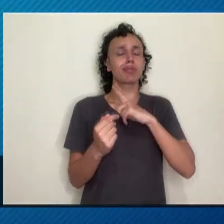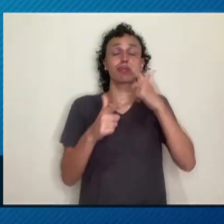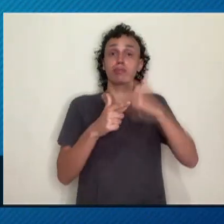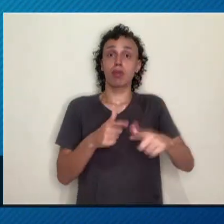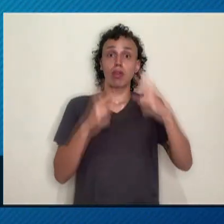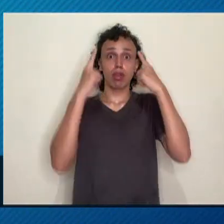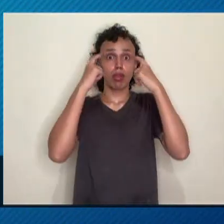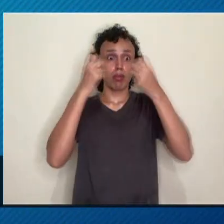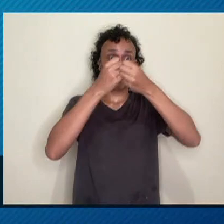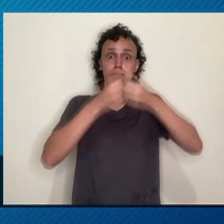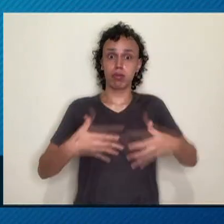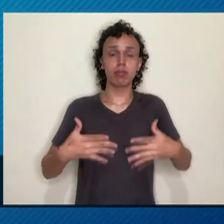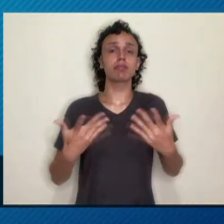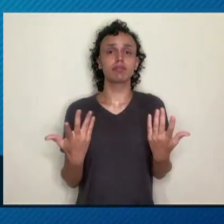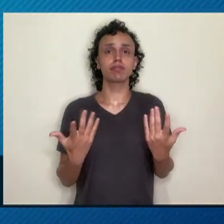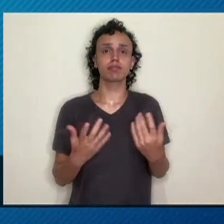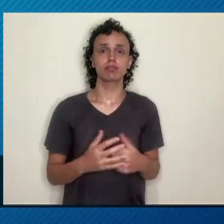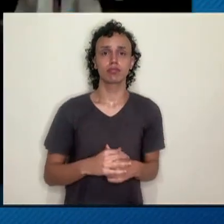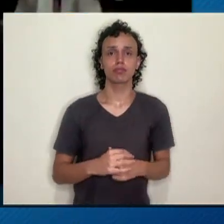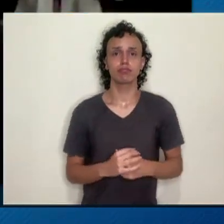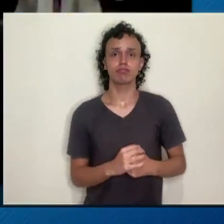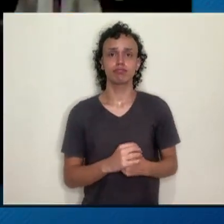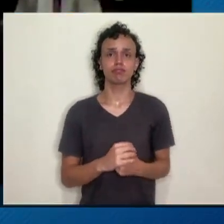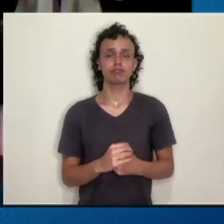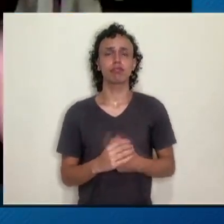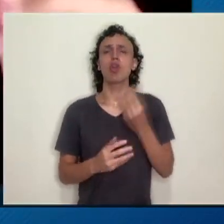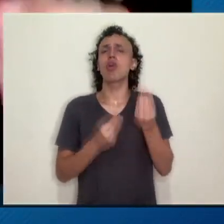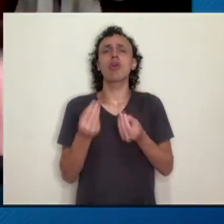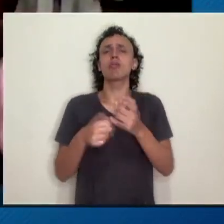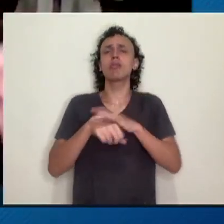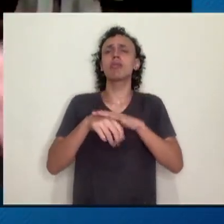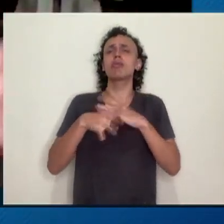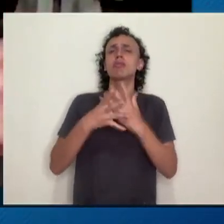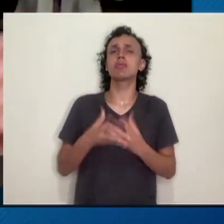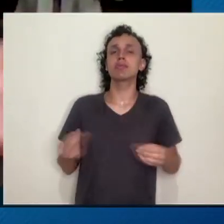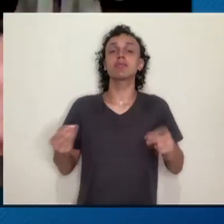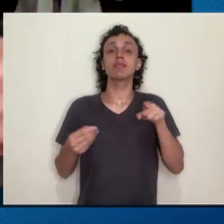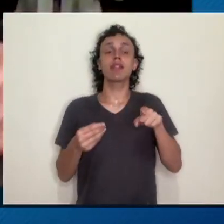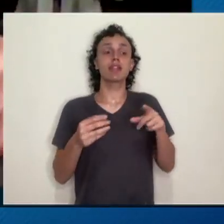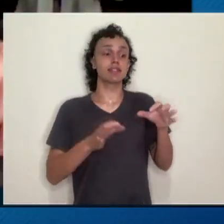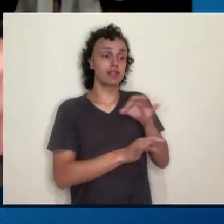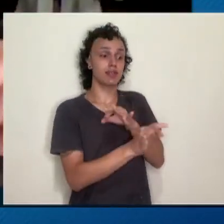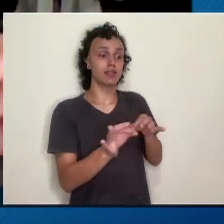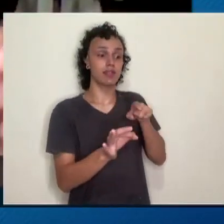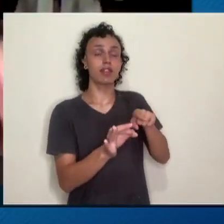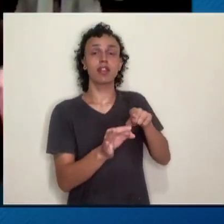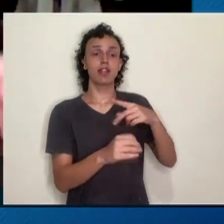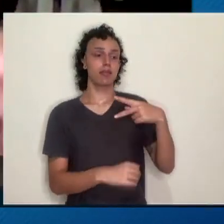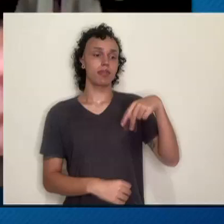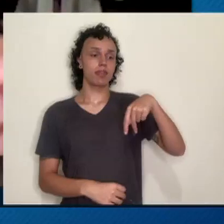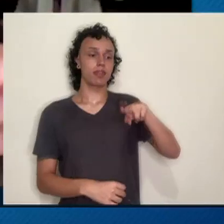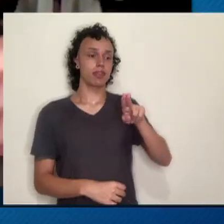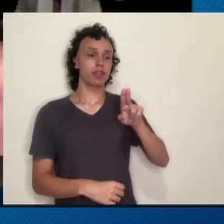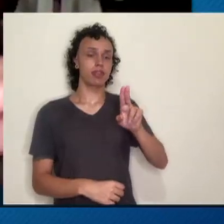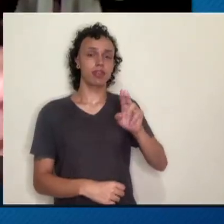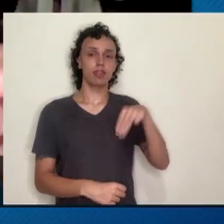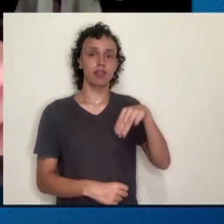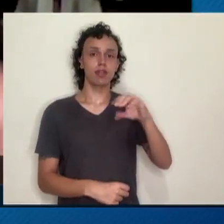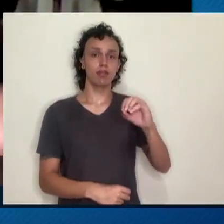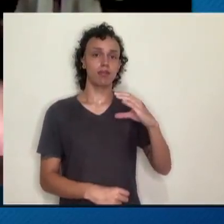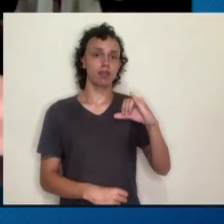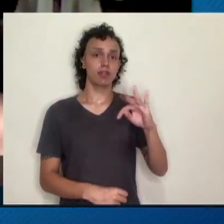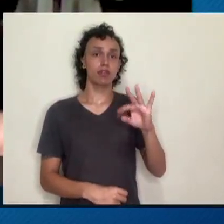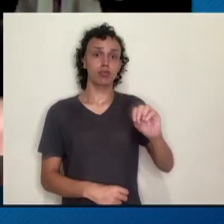dano, ele precisa de regeneração, assim que você se recupera. A regeneração se dá por uma célula que a gente chama pneumócito de tipo